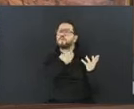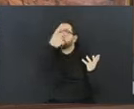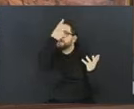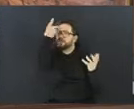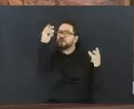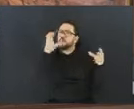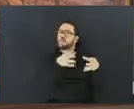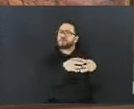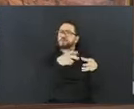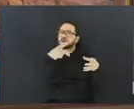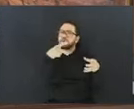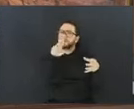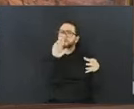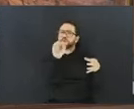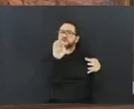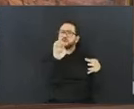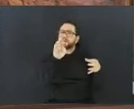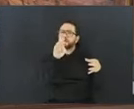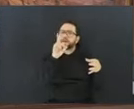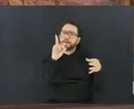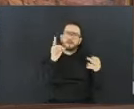as escolas no Paraná?